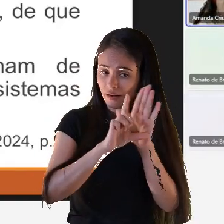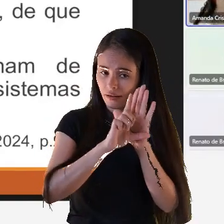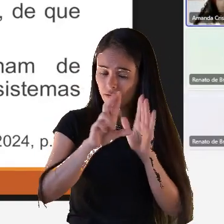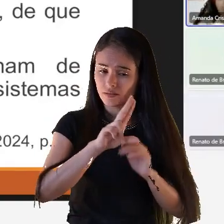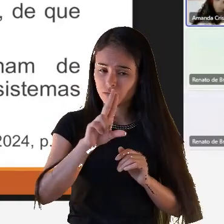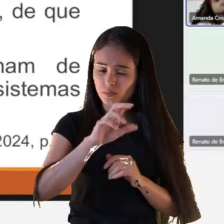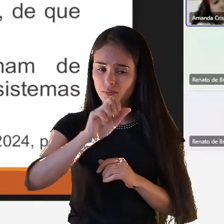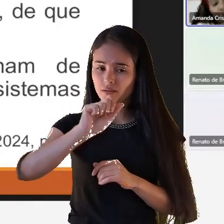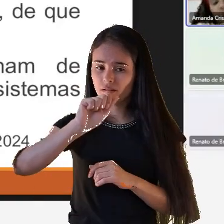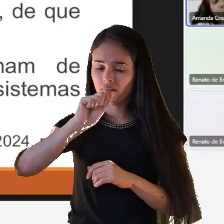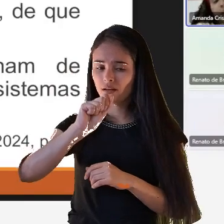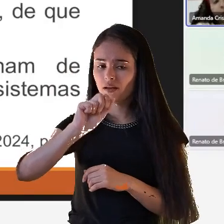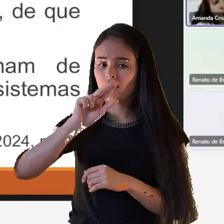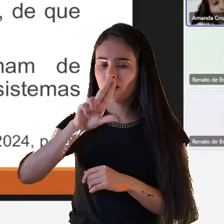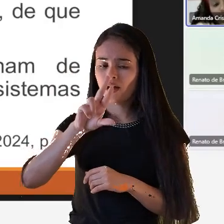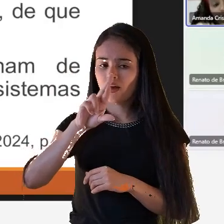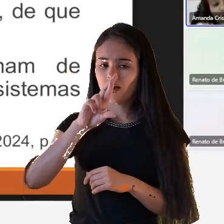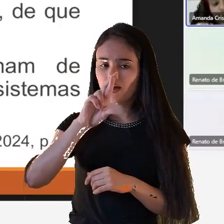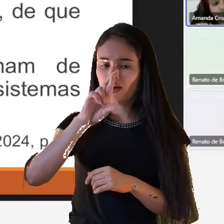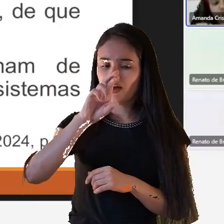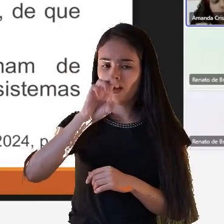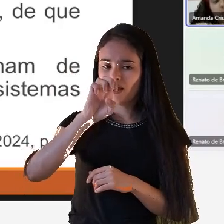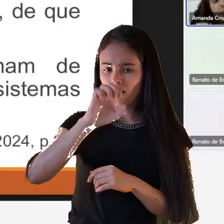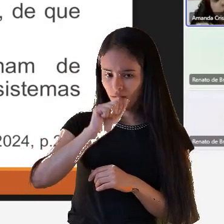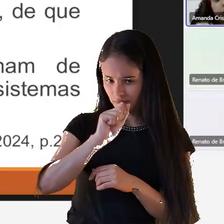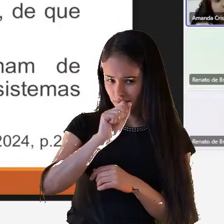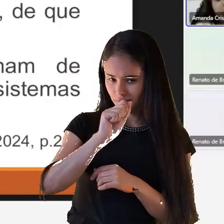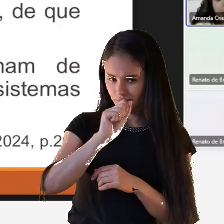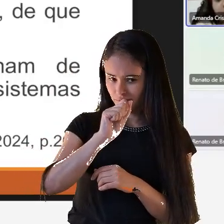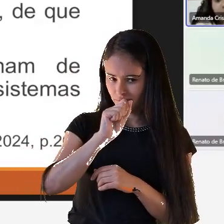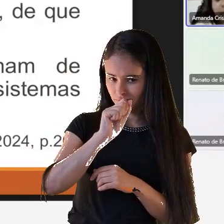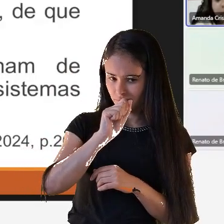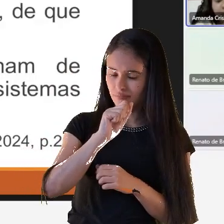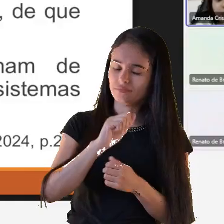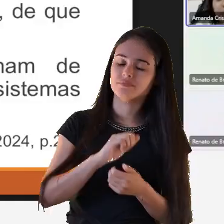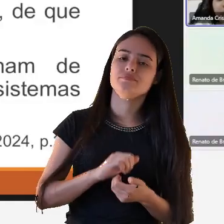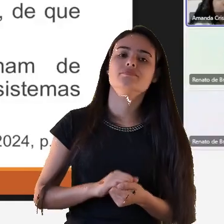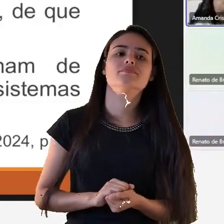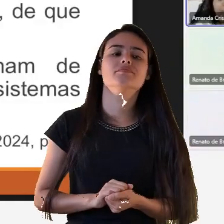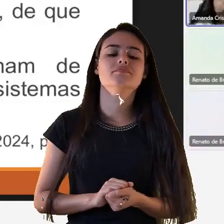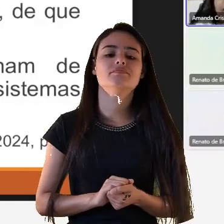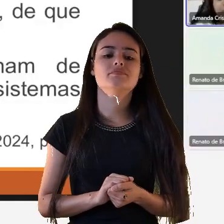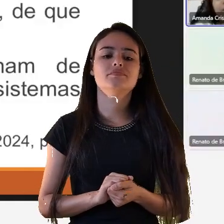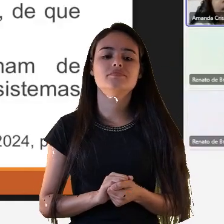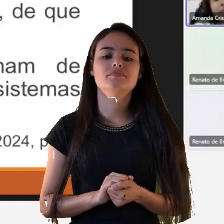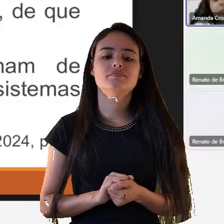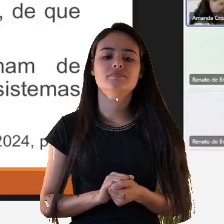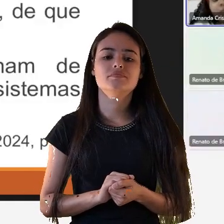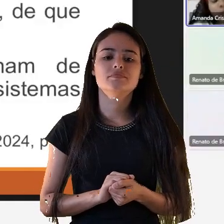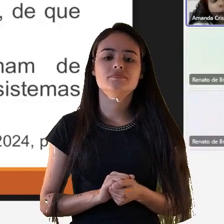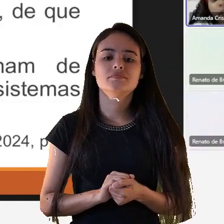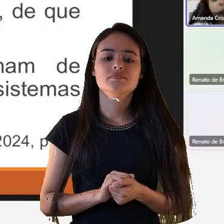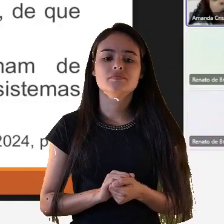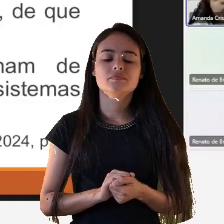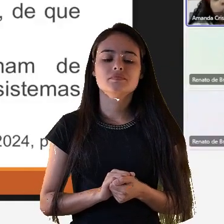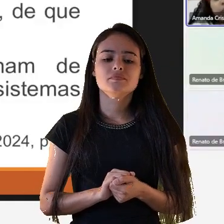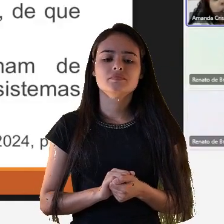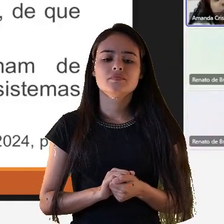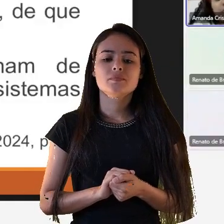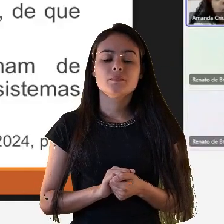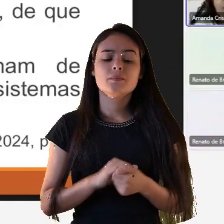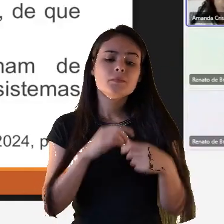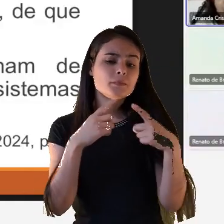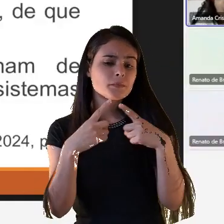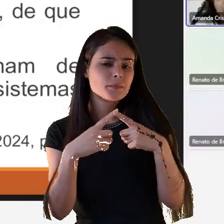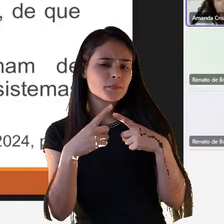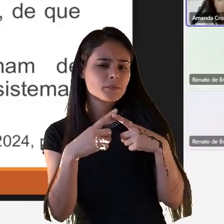pensar o trabalho, o trabalhador escravizado, né? Então, isso também é uma marca do racismo, né? Porque